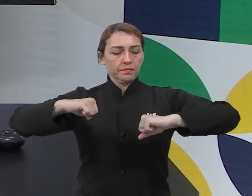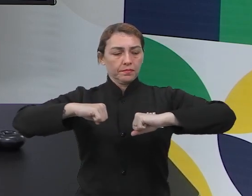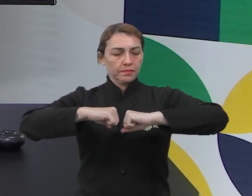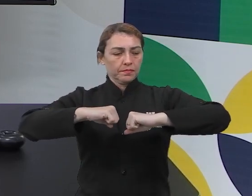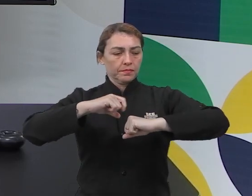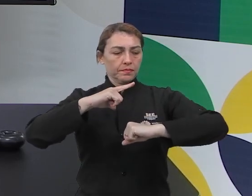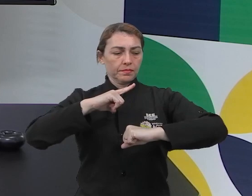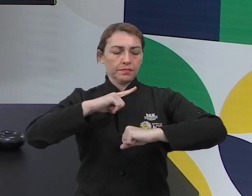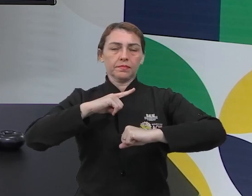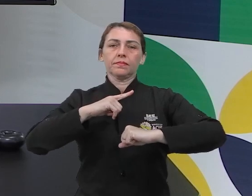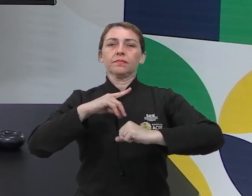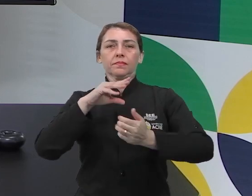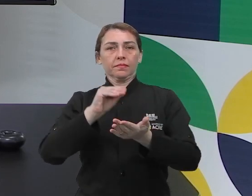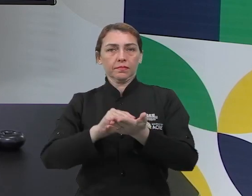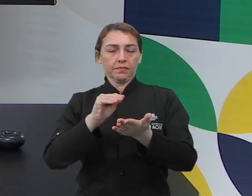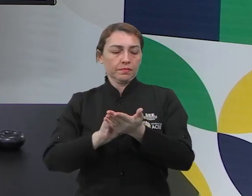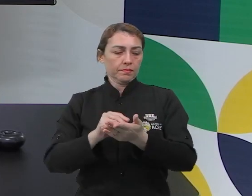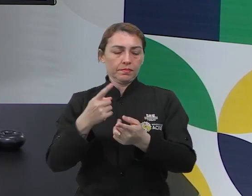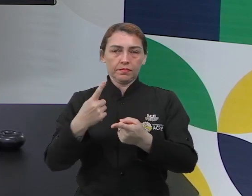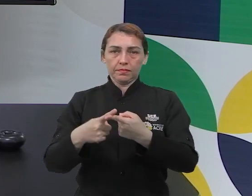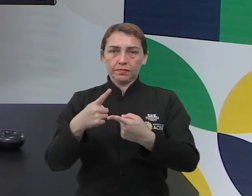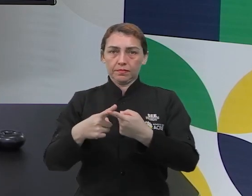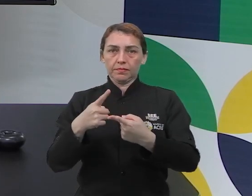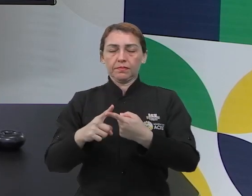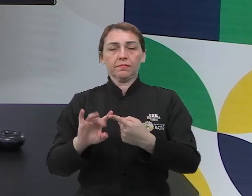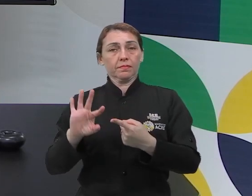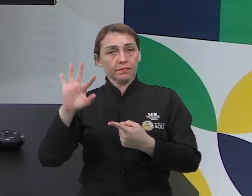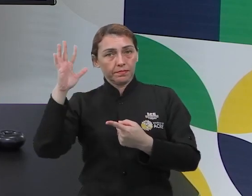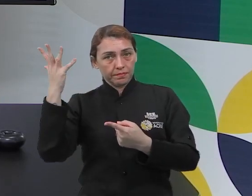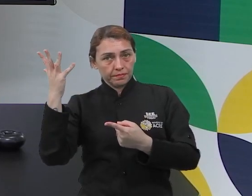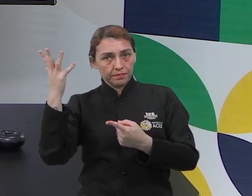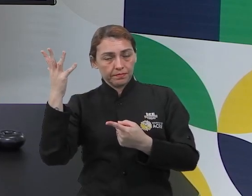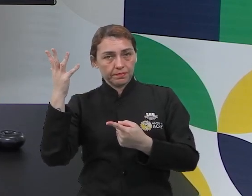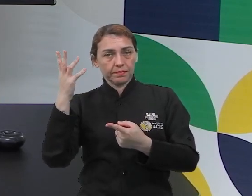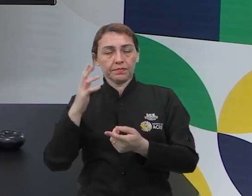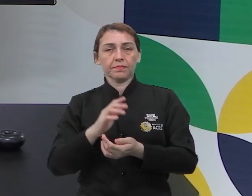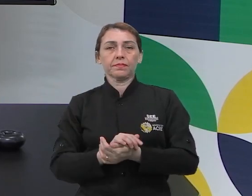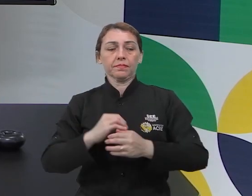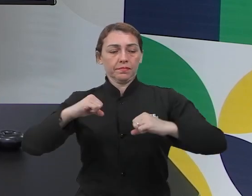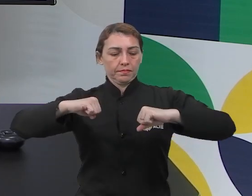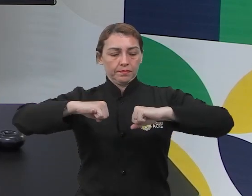têm descontinuidades, porque montanhas são ocasionadas por conta de